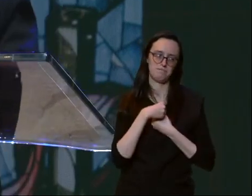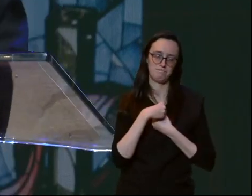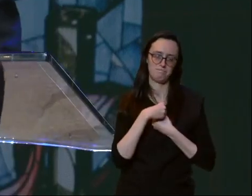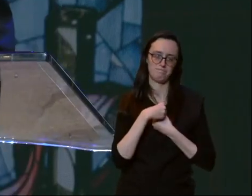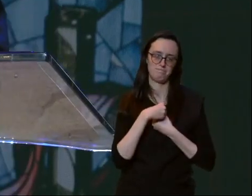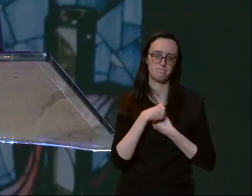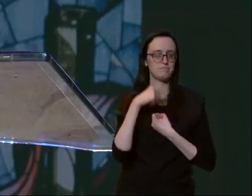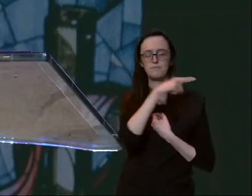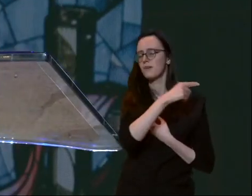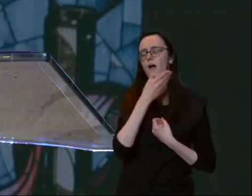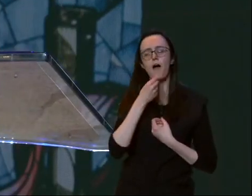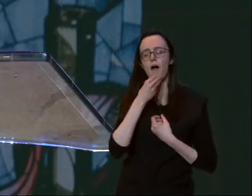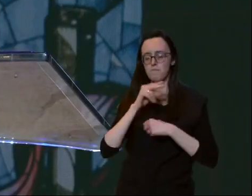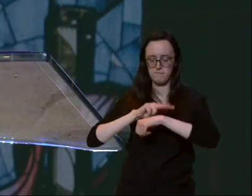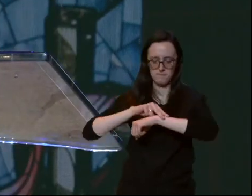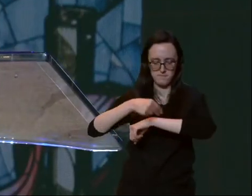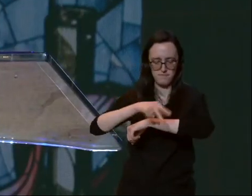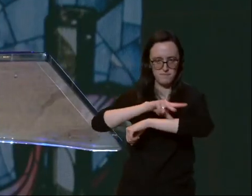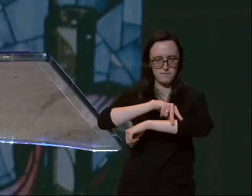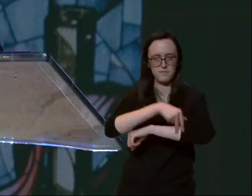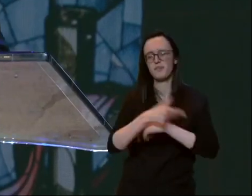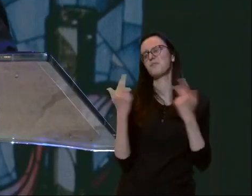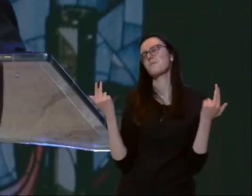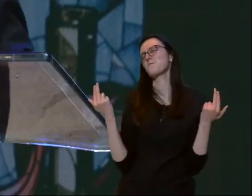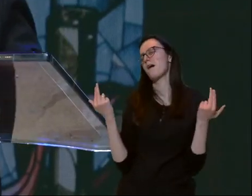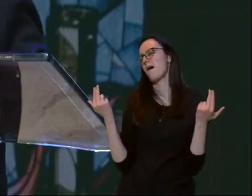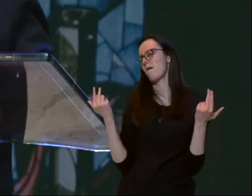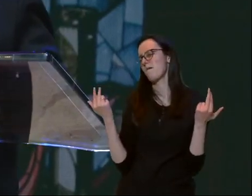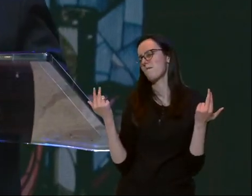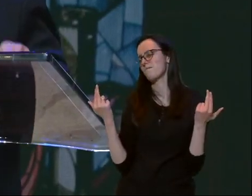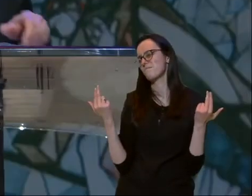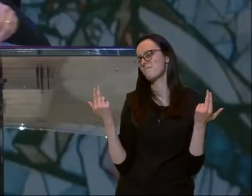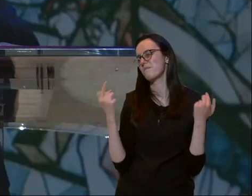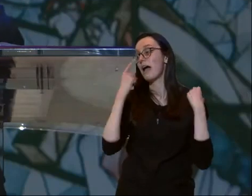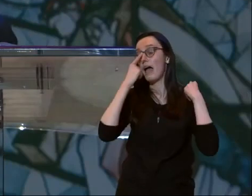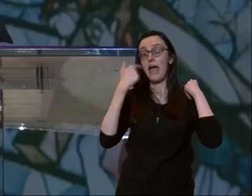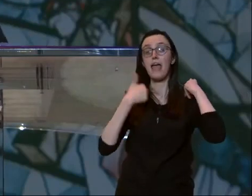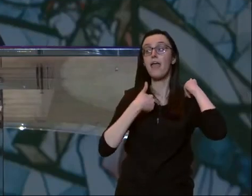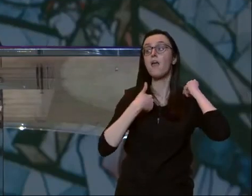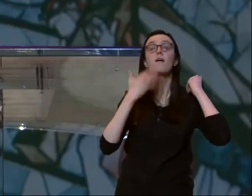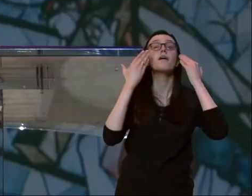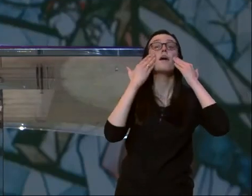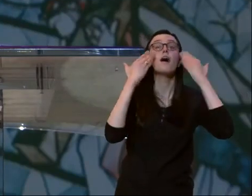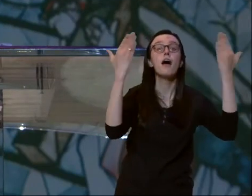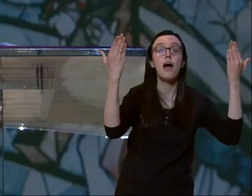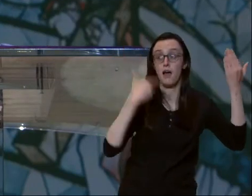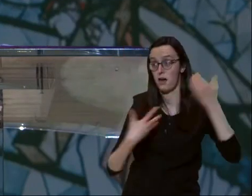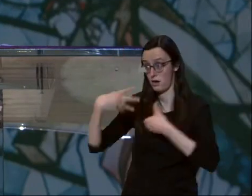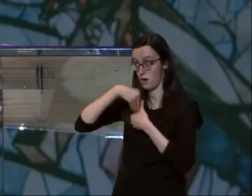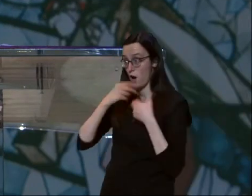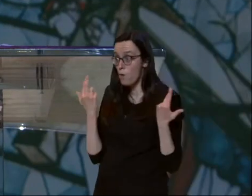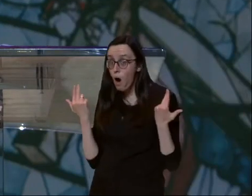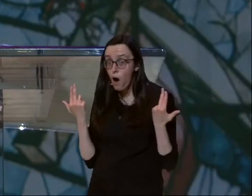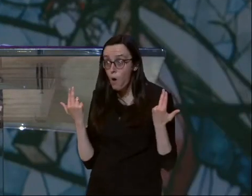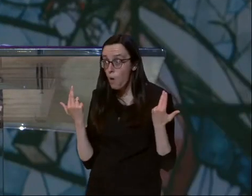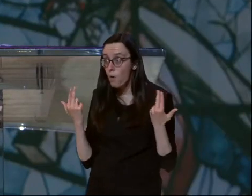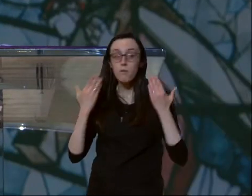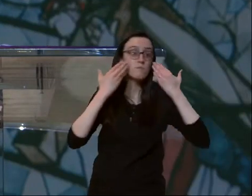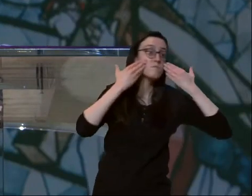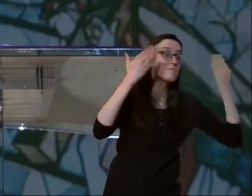Era o caso de Naamã. O que eu aparento ser, eu sou na realidade.